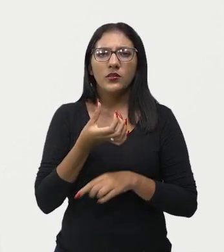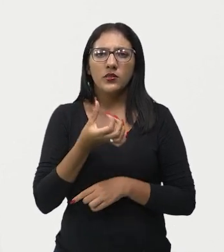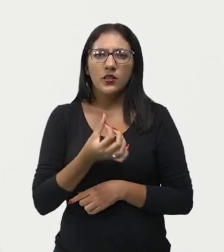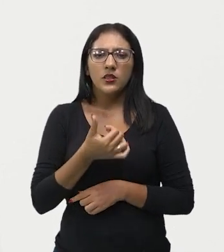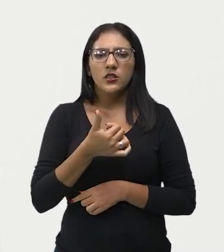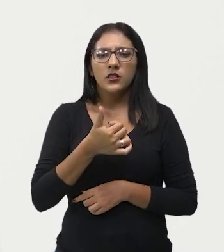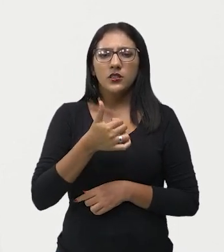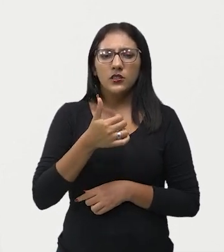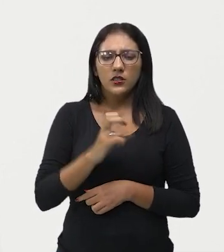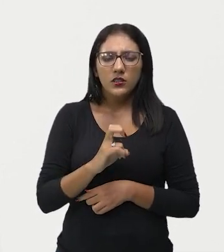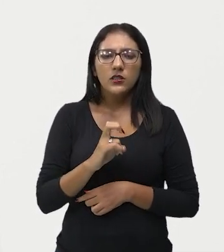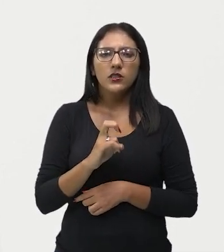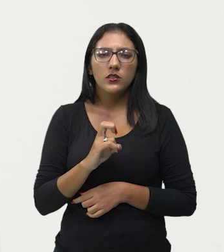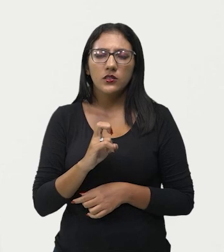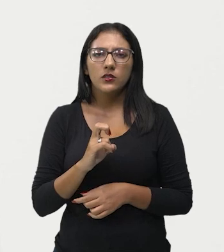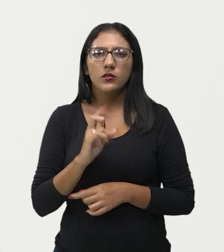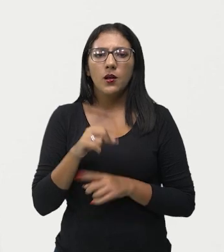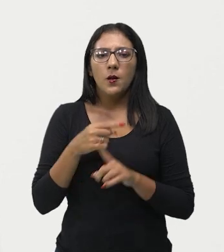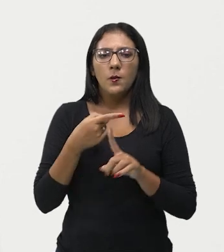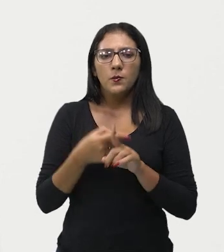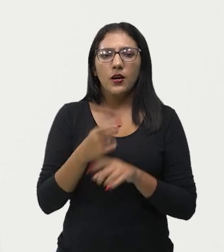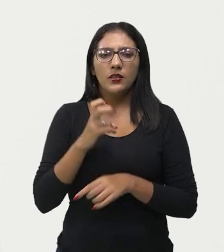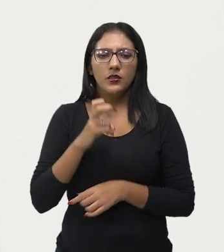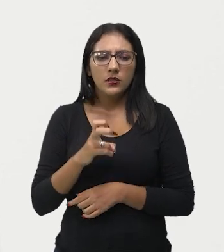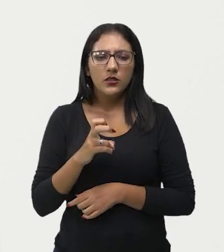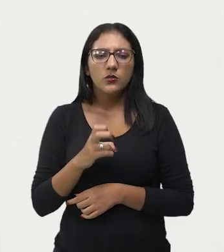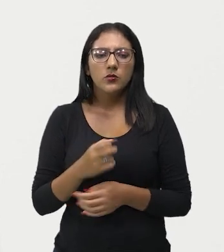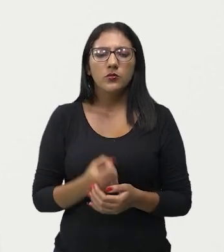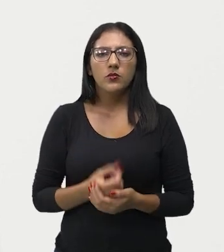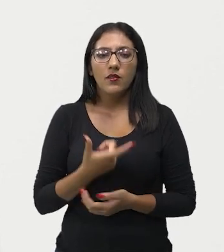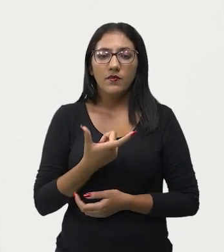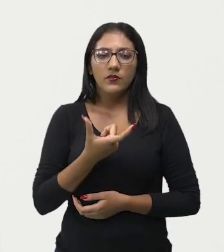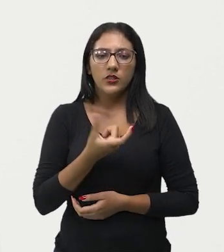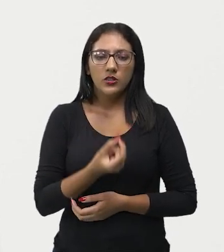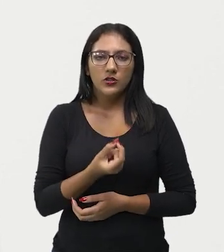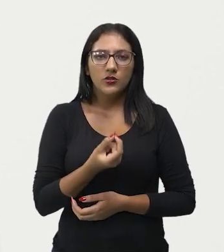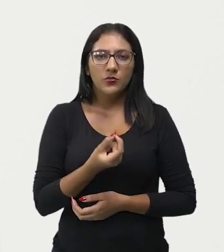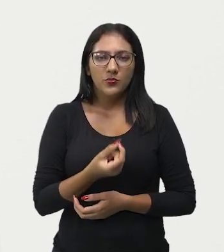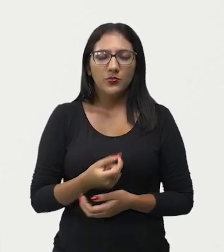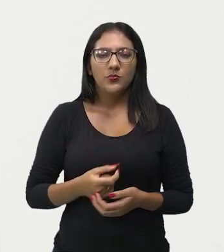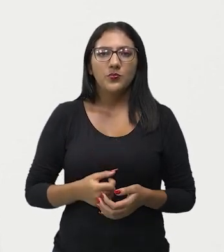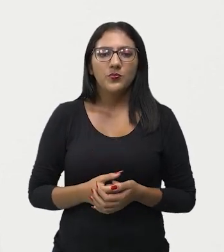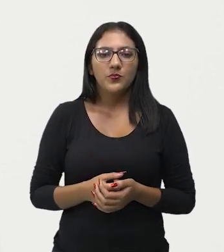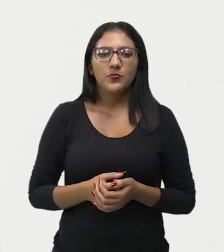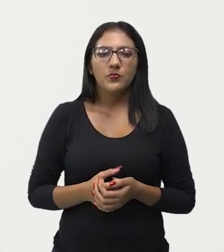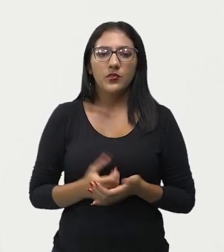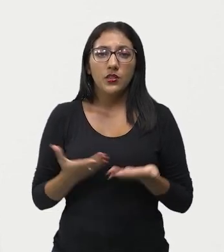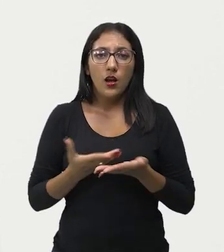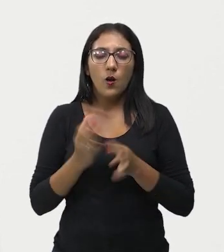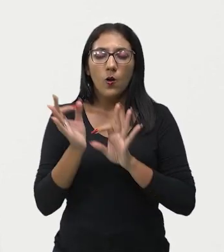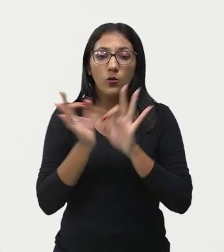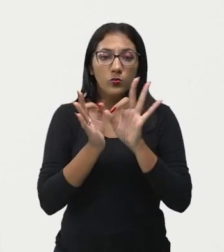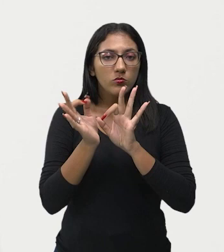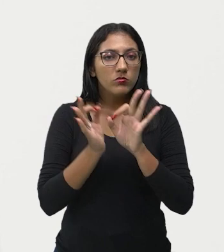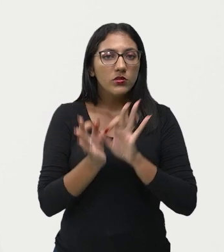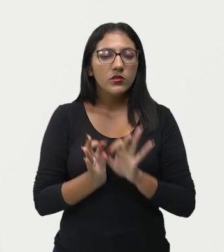5, 6 mais 9, 15. 15 mais 5, a resposta é 20. E aí, pessoal, a